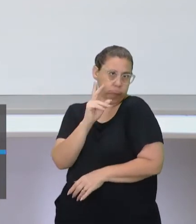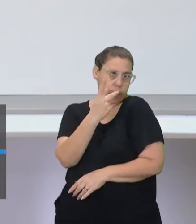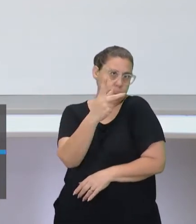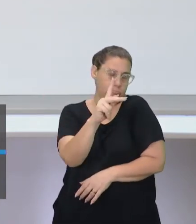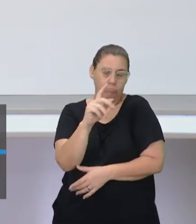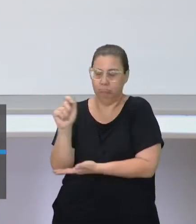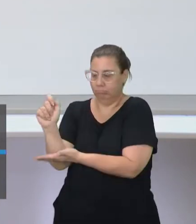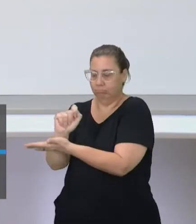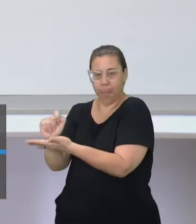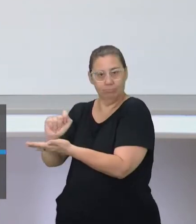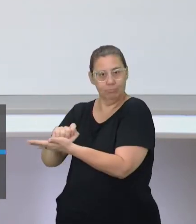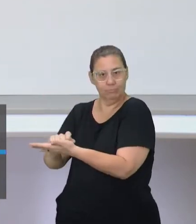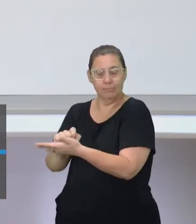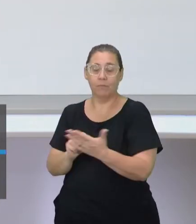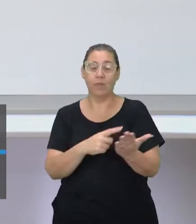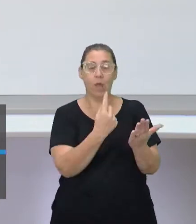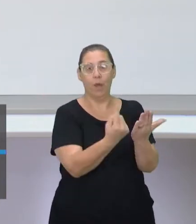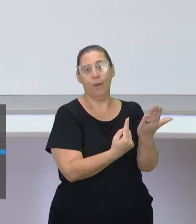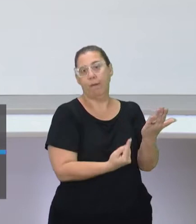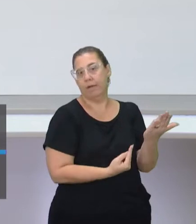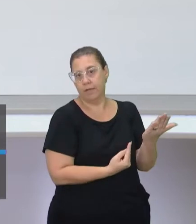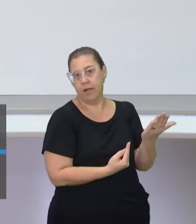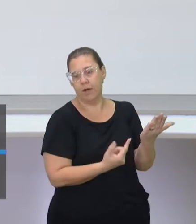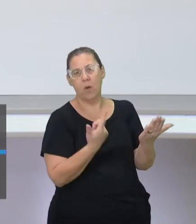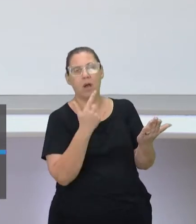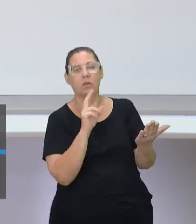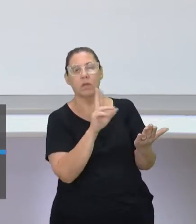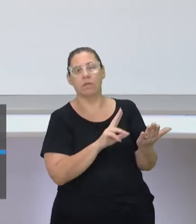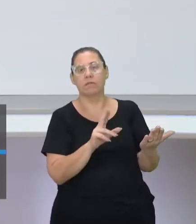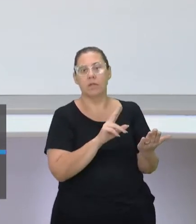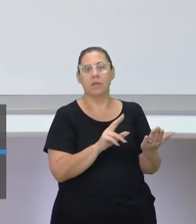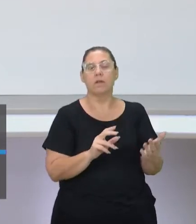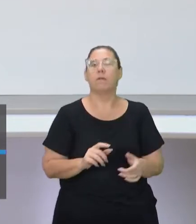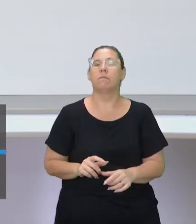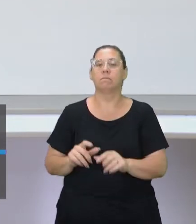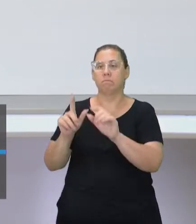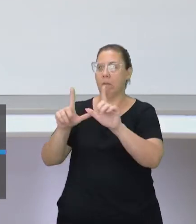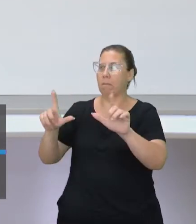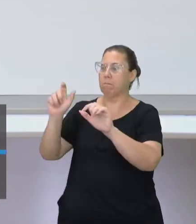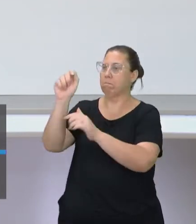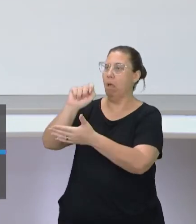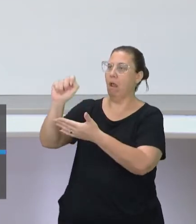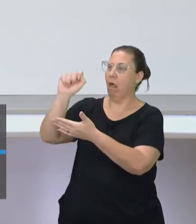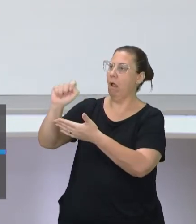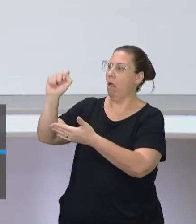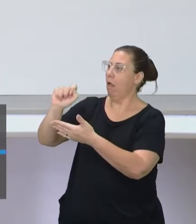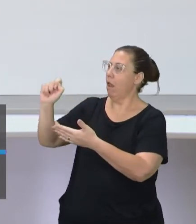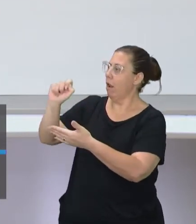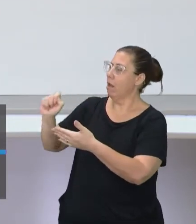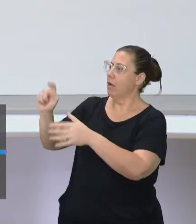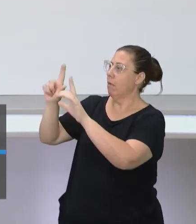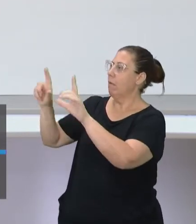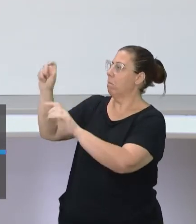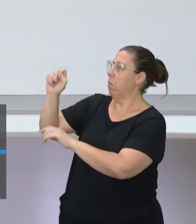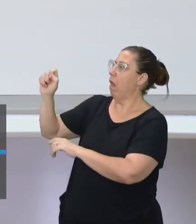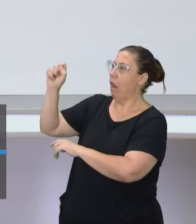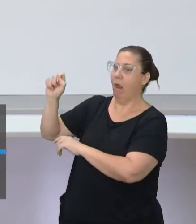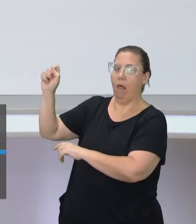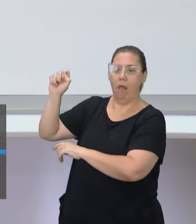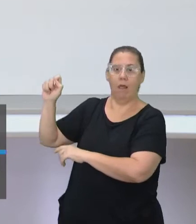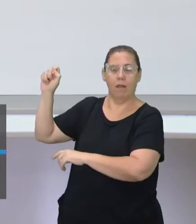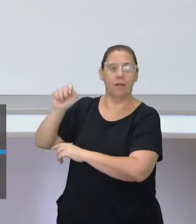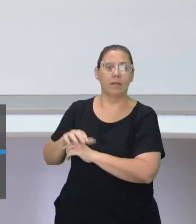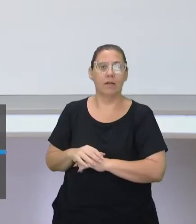de anotar mesmo. O caderno, antes como que nós usávamos? O professor passava o conceito na tela, né? Aliás, na lousa, o conceito de